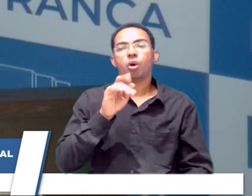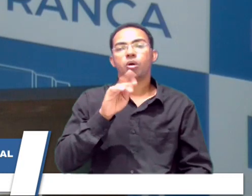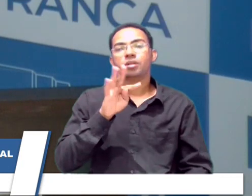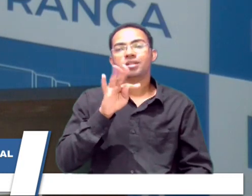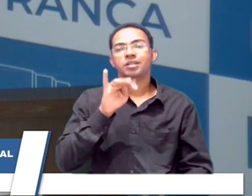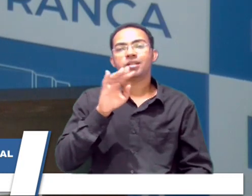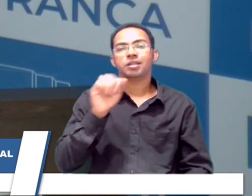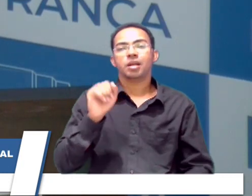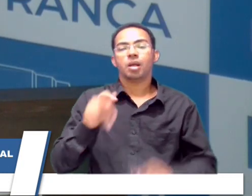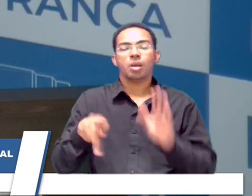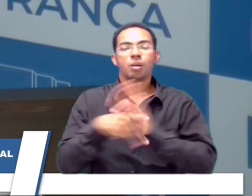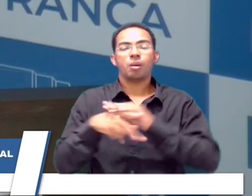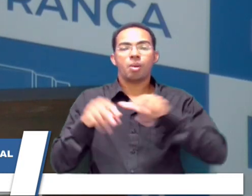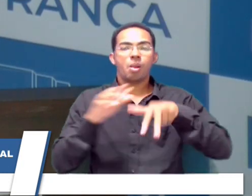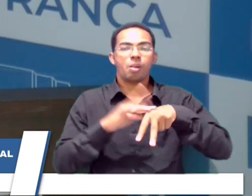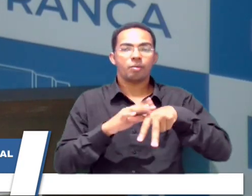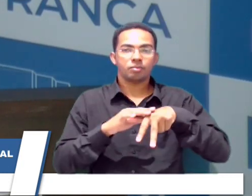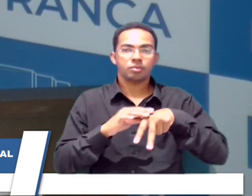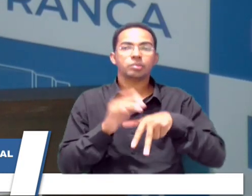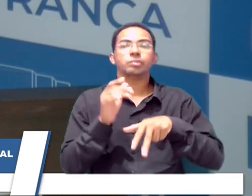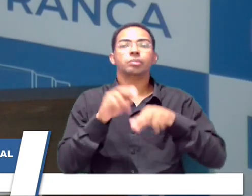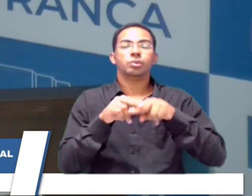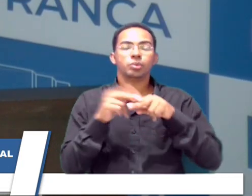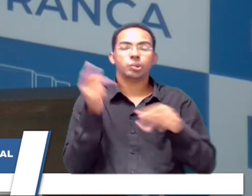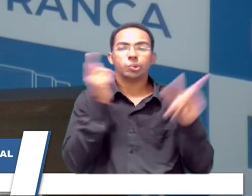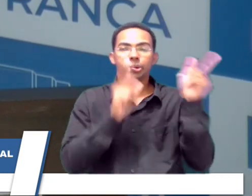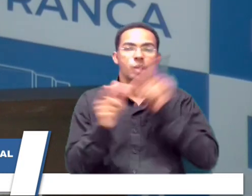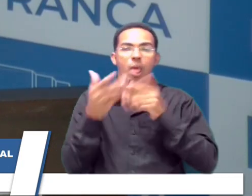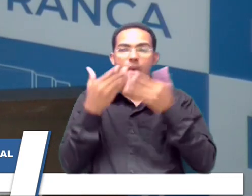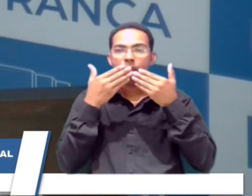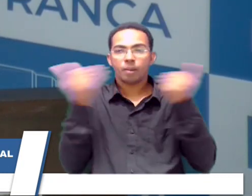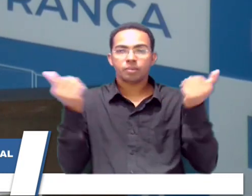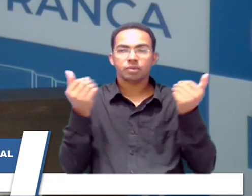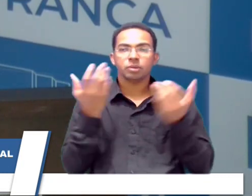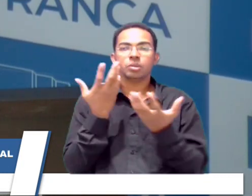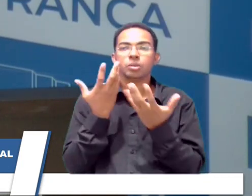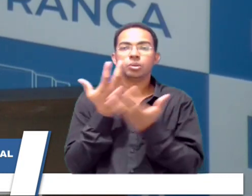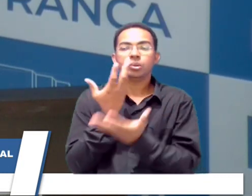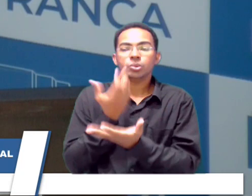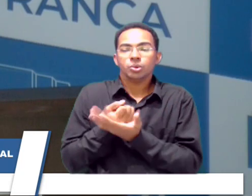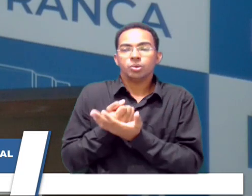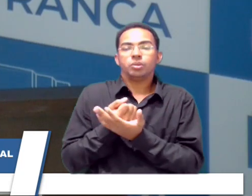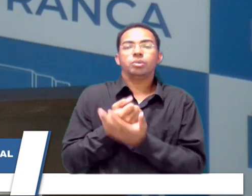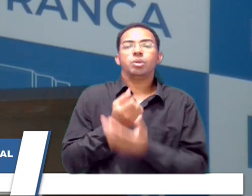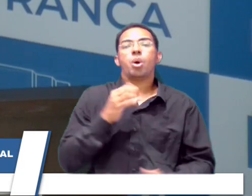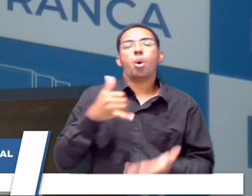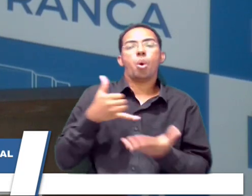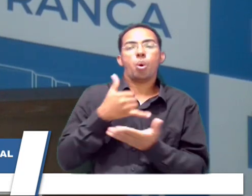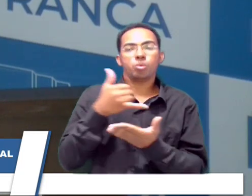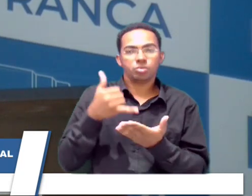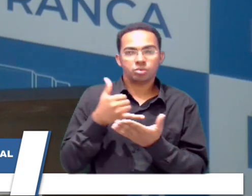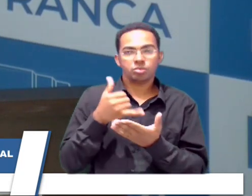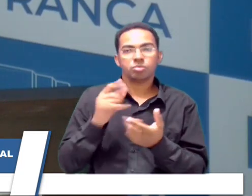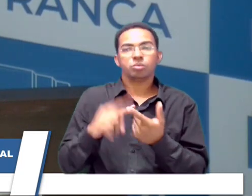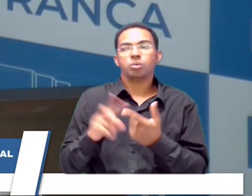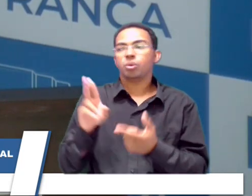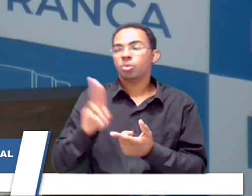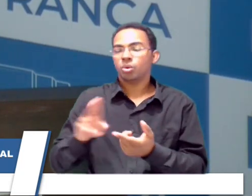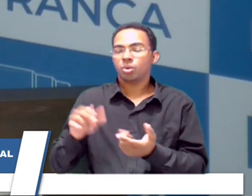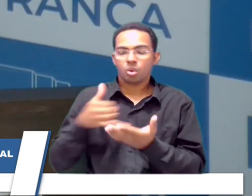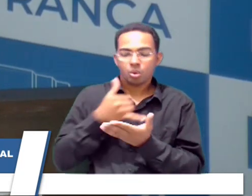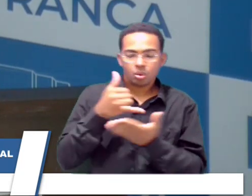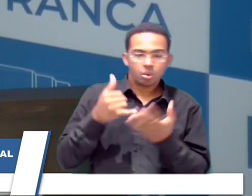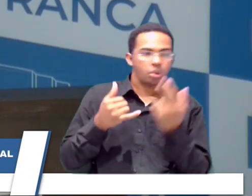paciente. E, com isso, a gente consegue melhorar, sim, a absorção do óleo. Então, a junção do uso do óleo com a